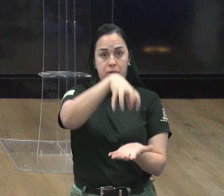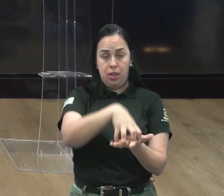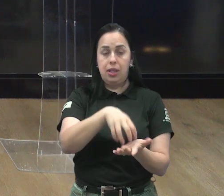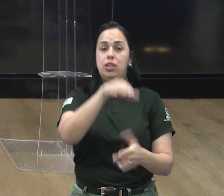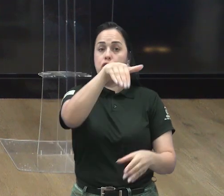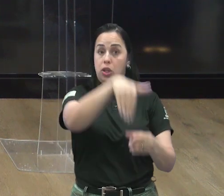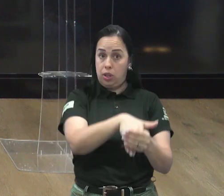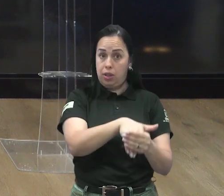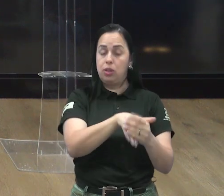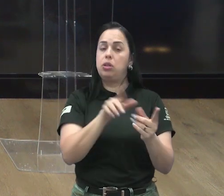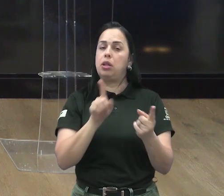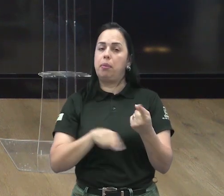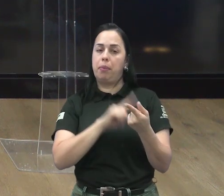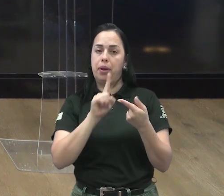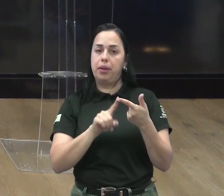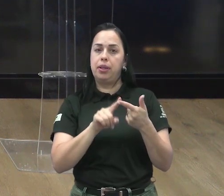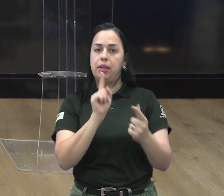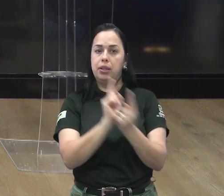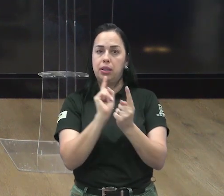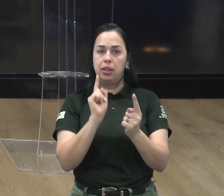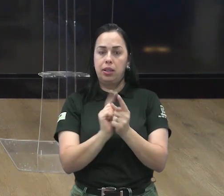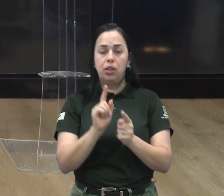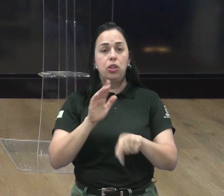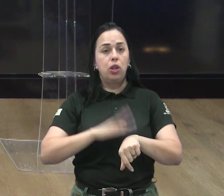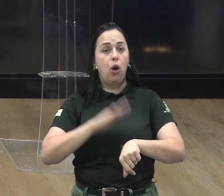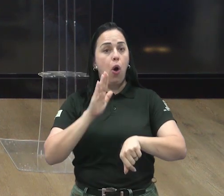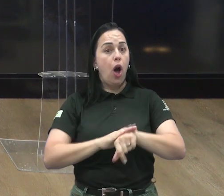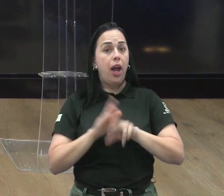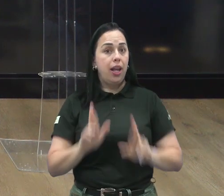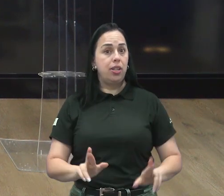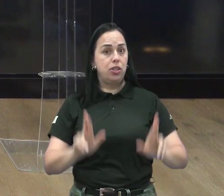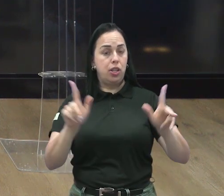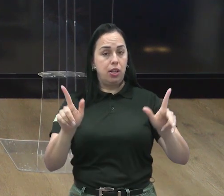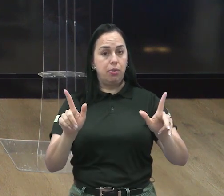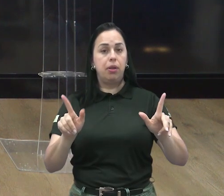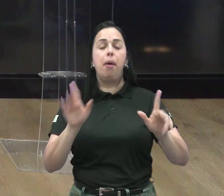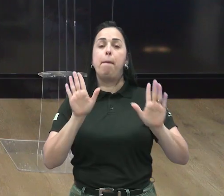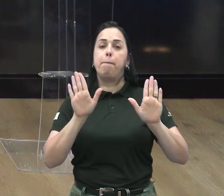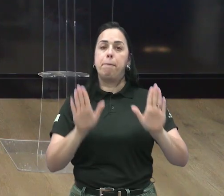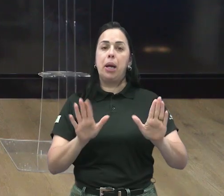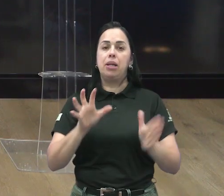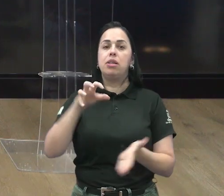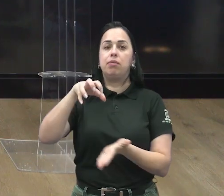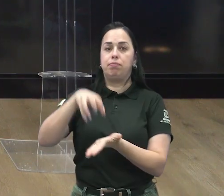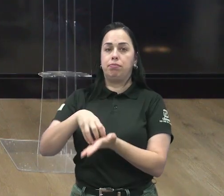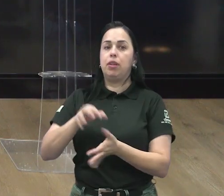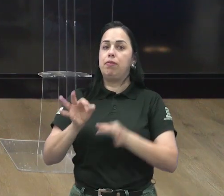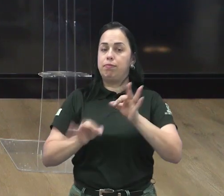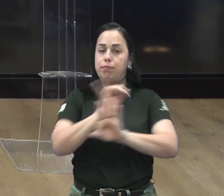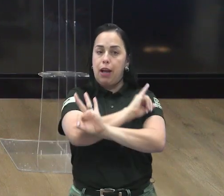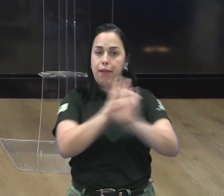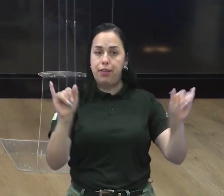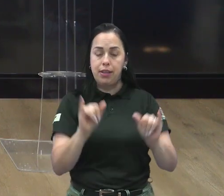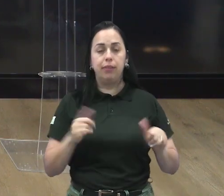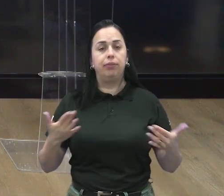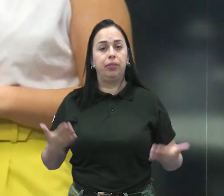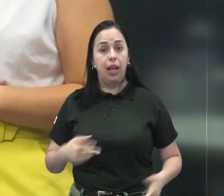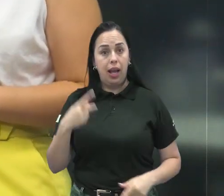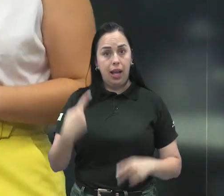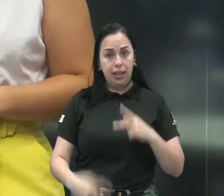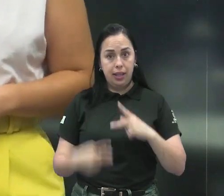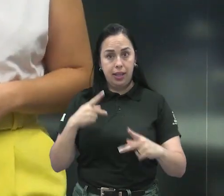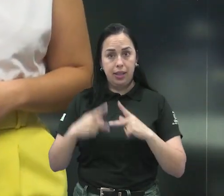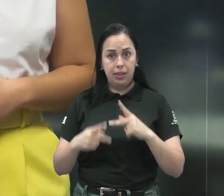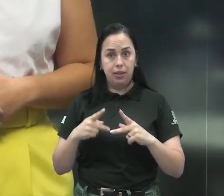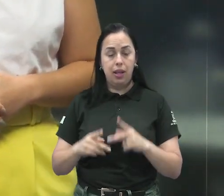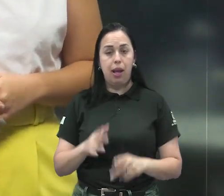cartórios eleitorais e centrais de atendimento funcionarão em horários definidos pelos tribunais regionais eleitorais.